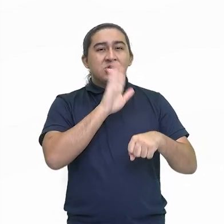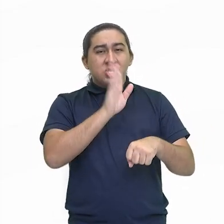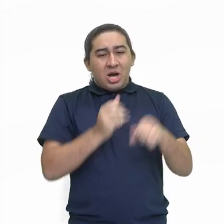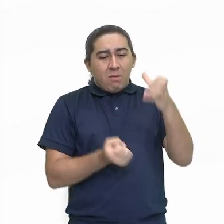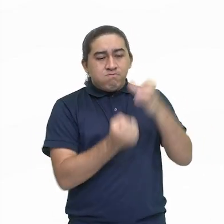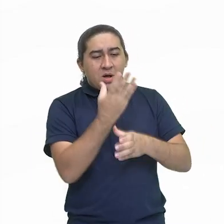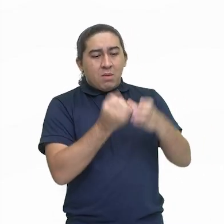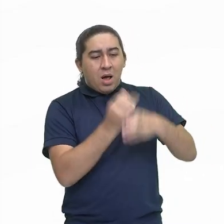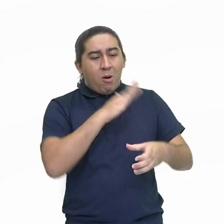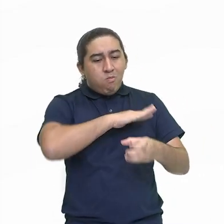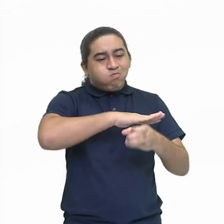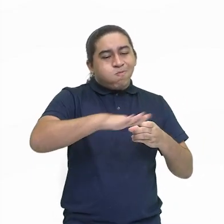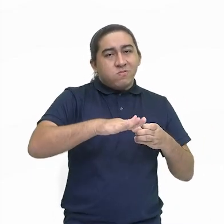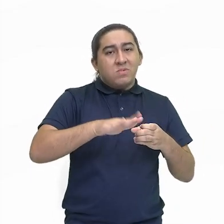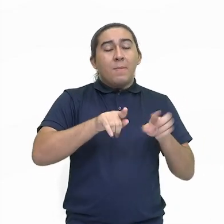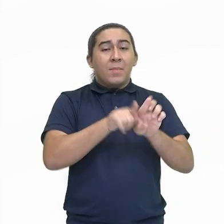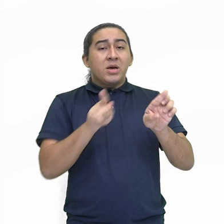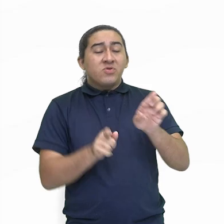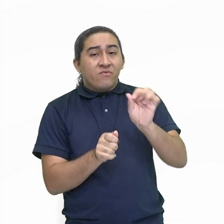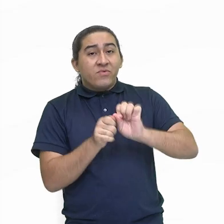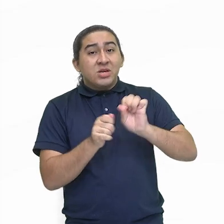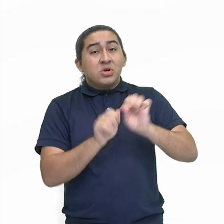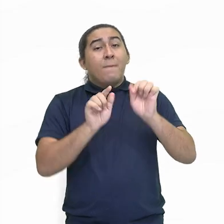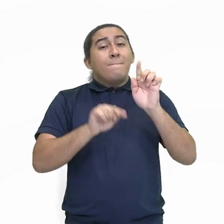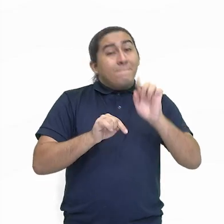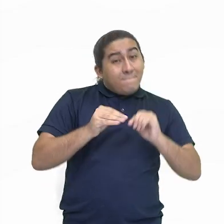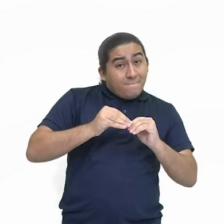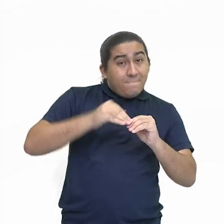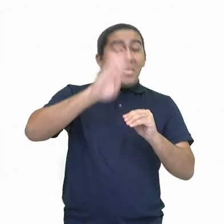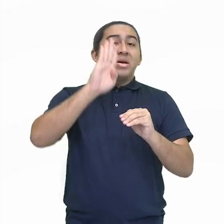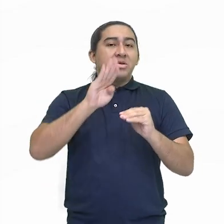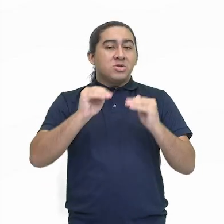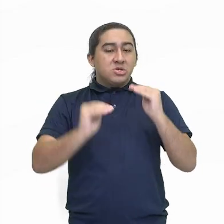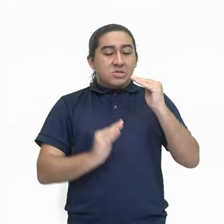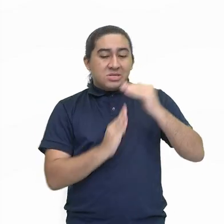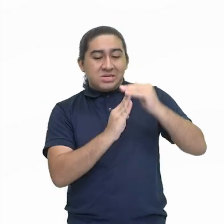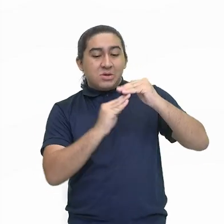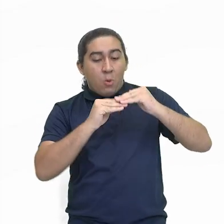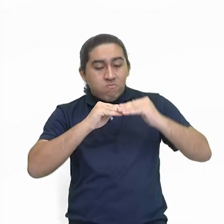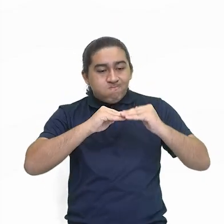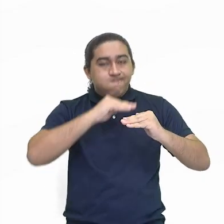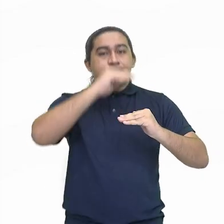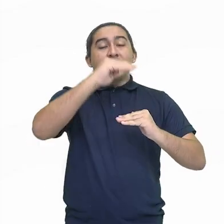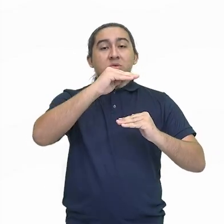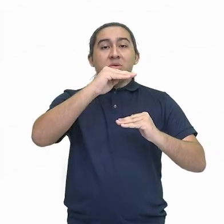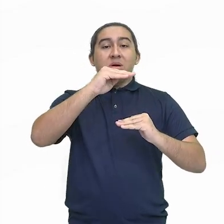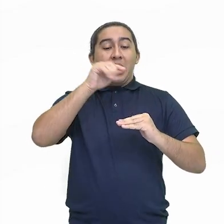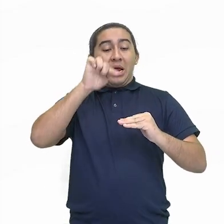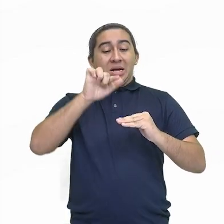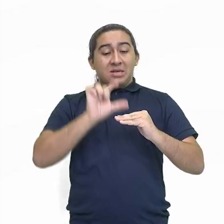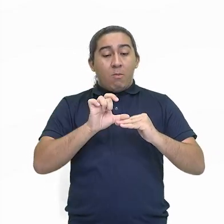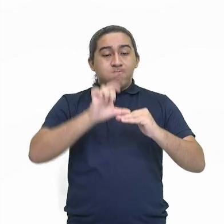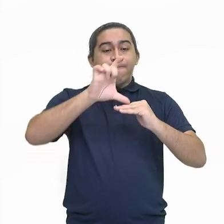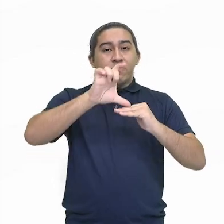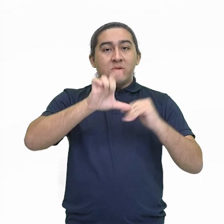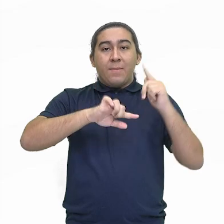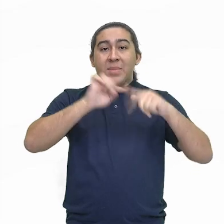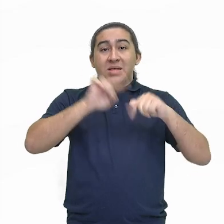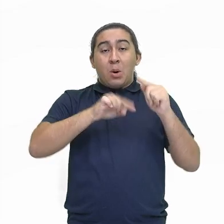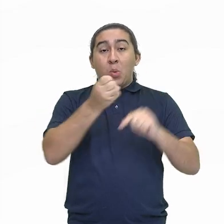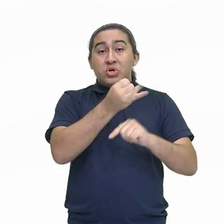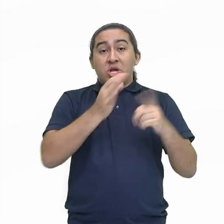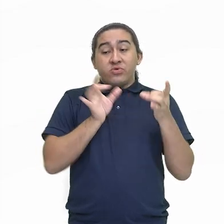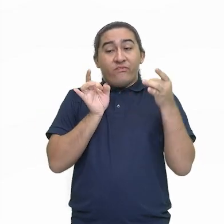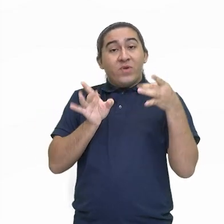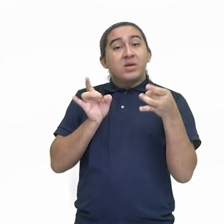No caso do Brasil, a gente tem a questão da soja, a produção de álcool, da cana-de-açúcar, açúcar em geral, né? Enfim. E permitir